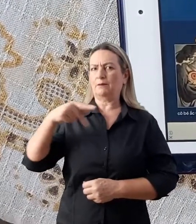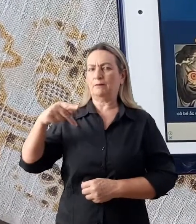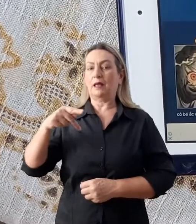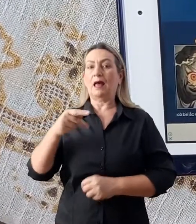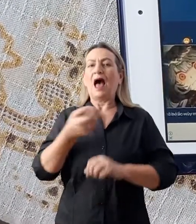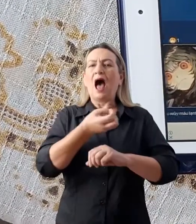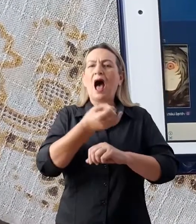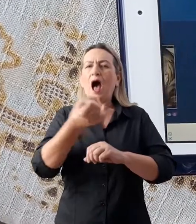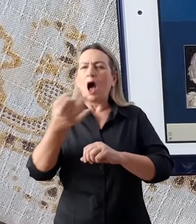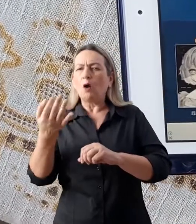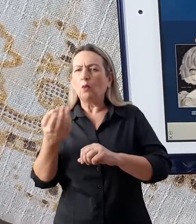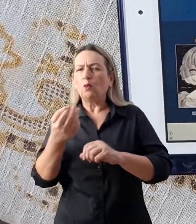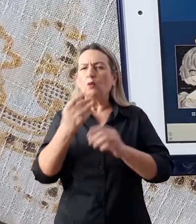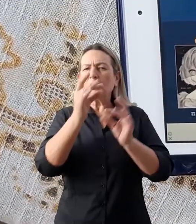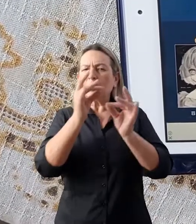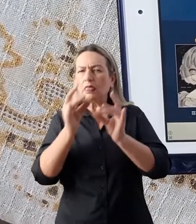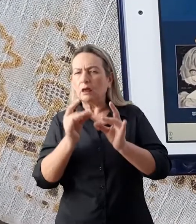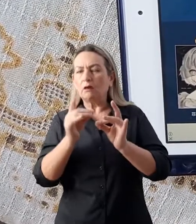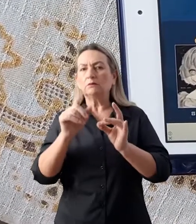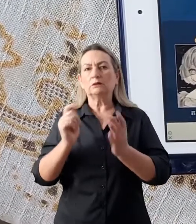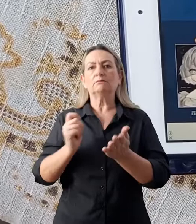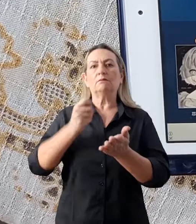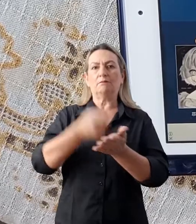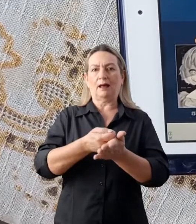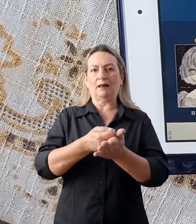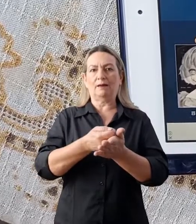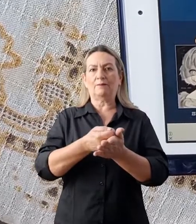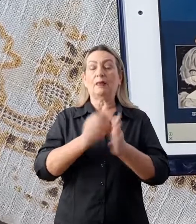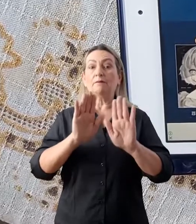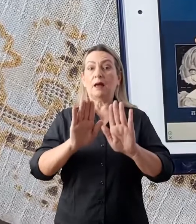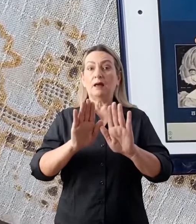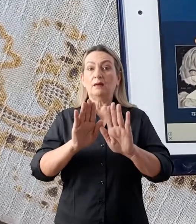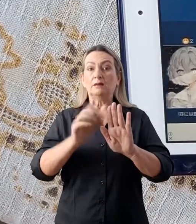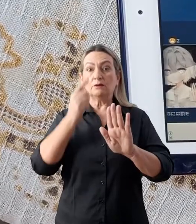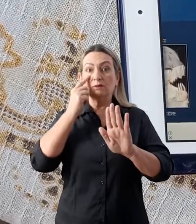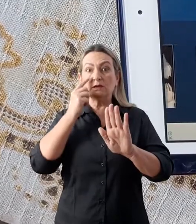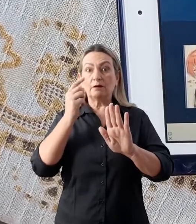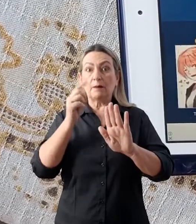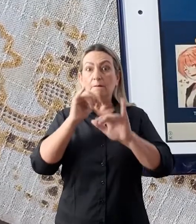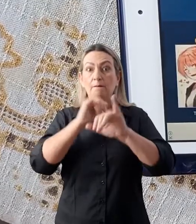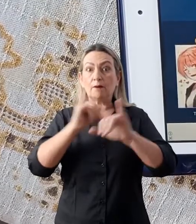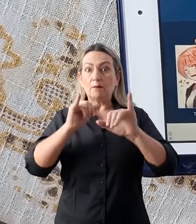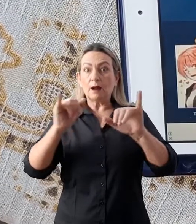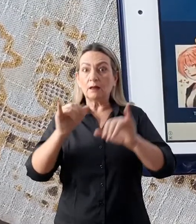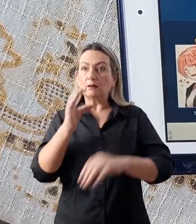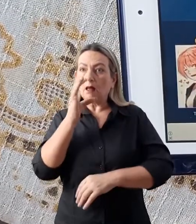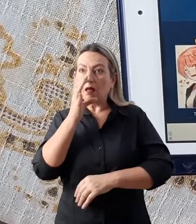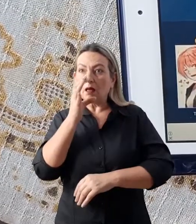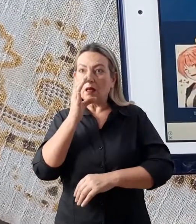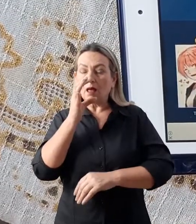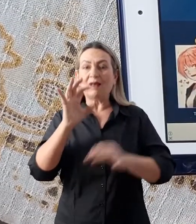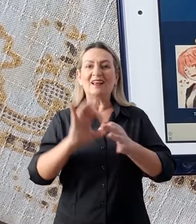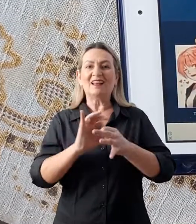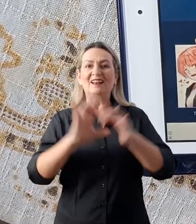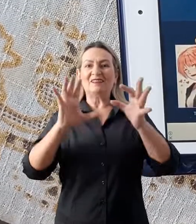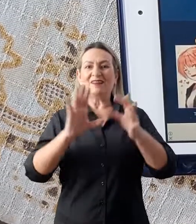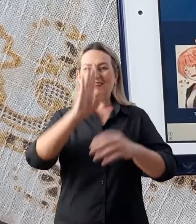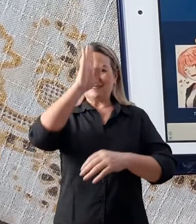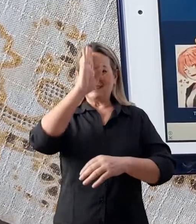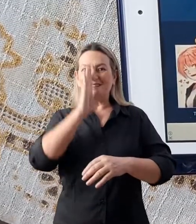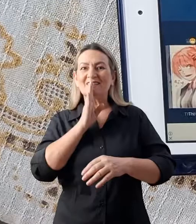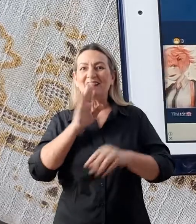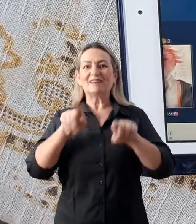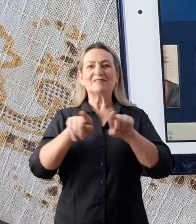algumas funções pagas. Se você assistir alguma propaganda, algo assim, ele também libera essas